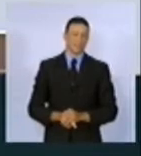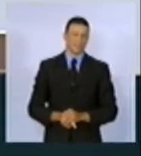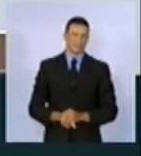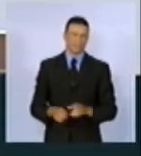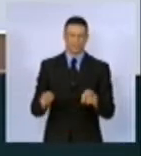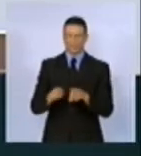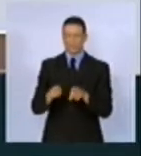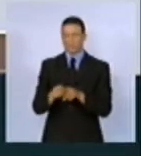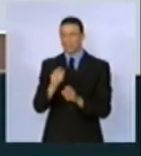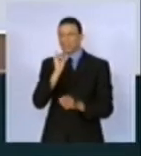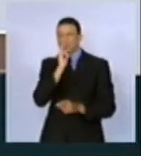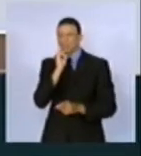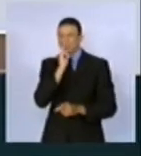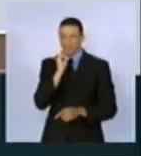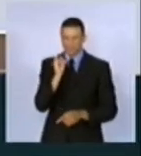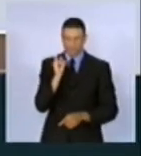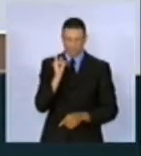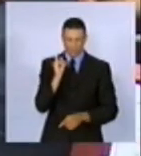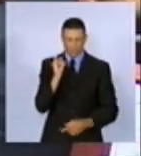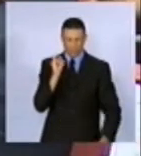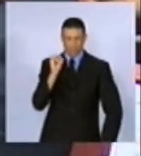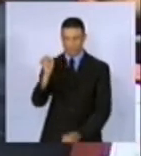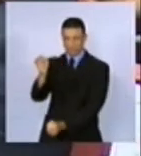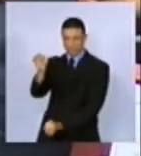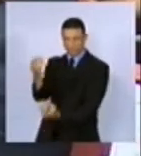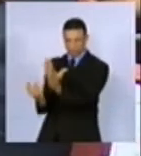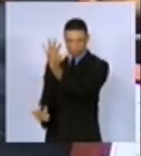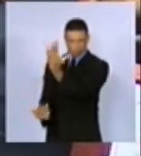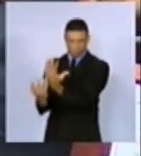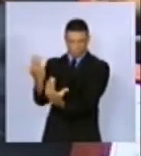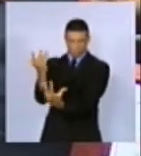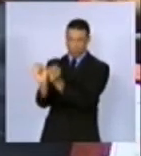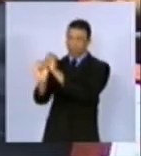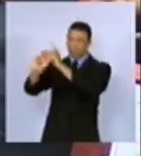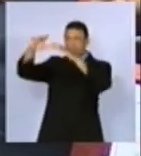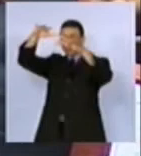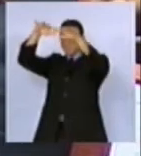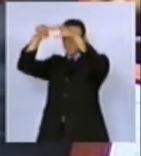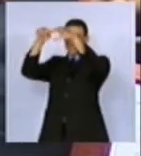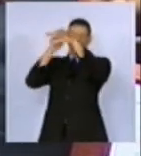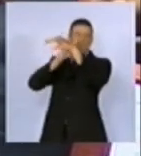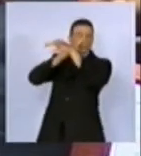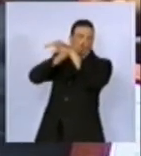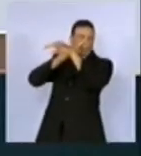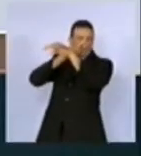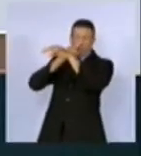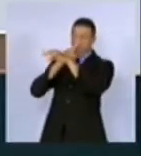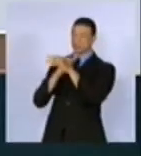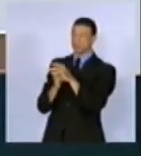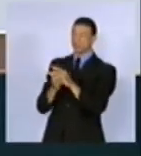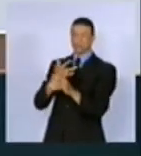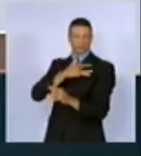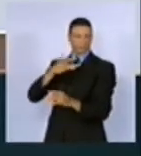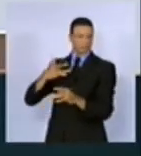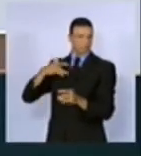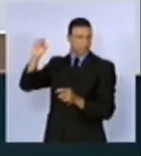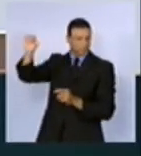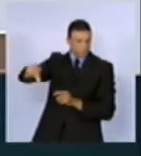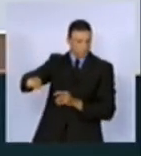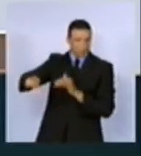algumas substâncias que são é expostas Enfim acho que